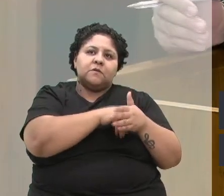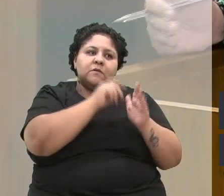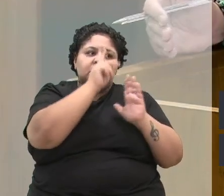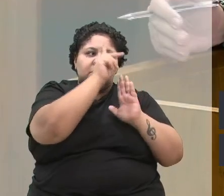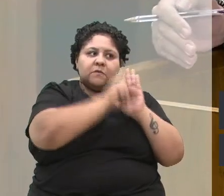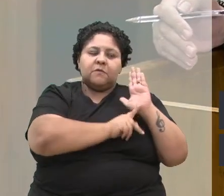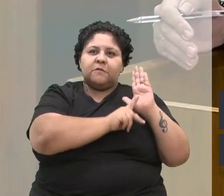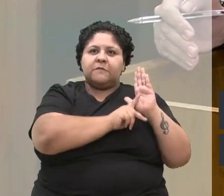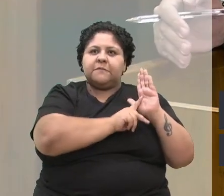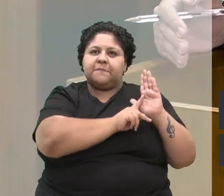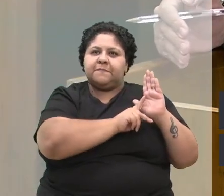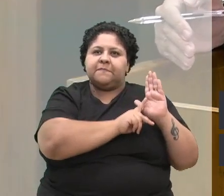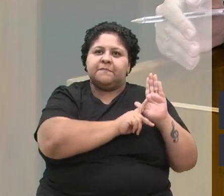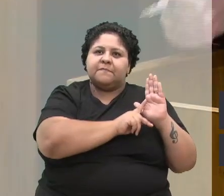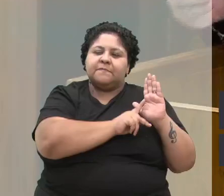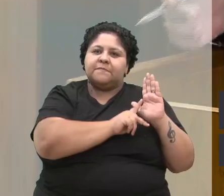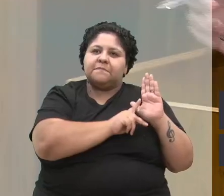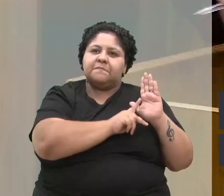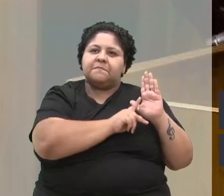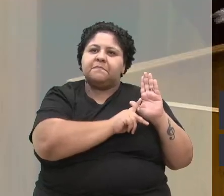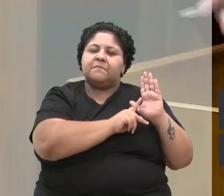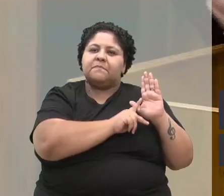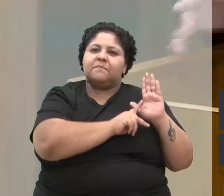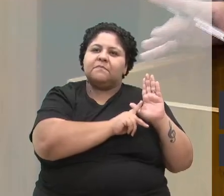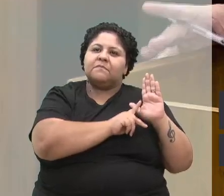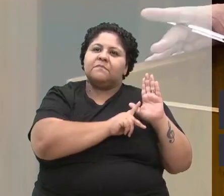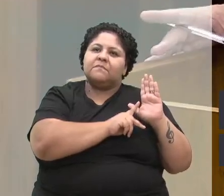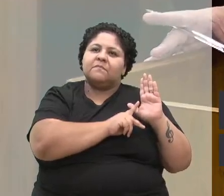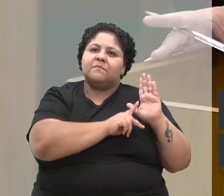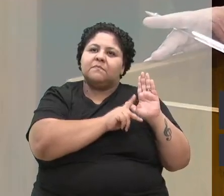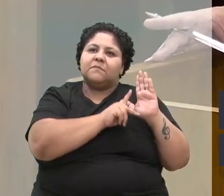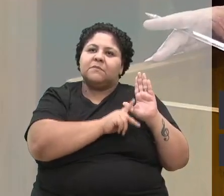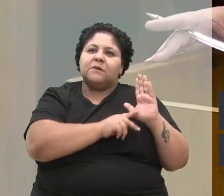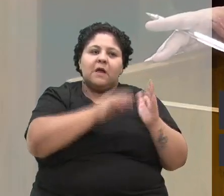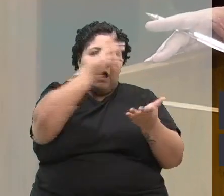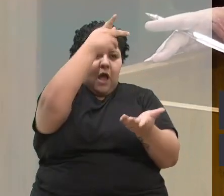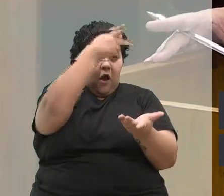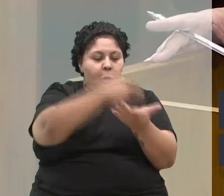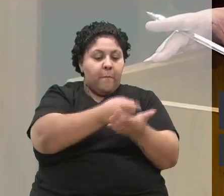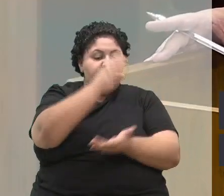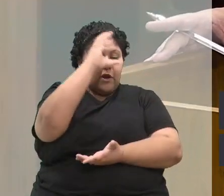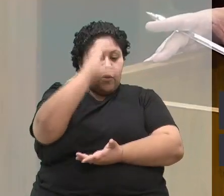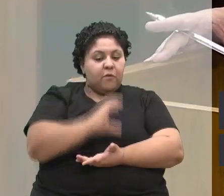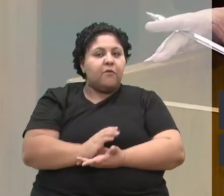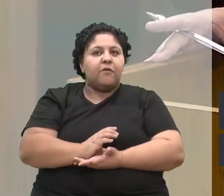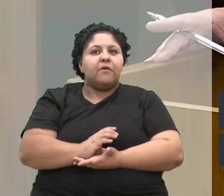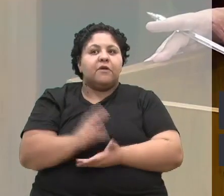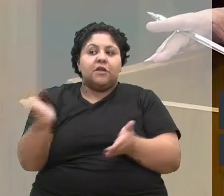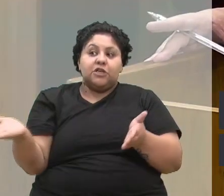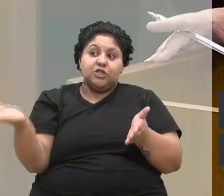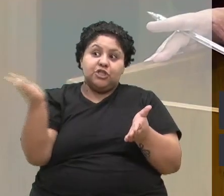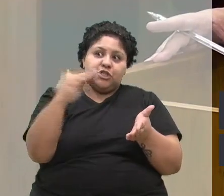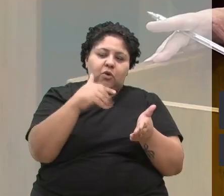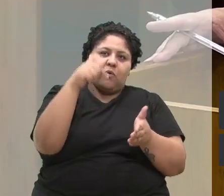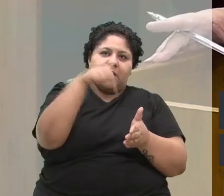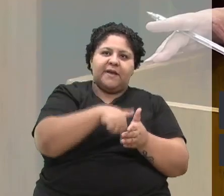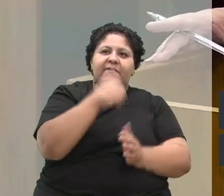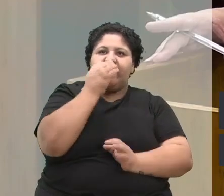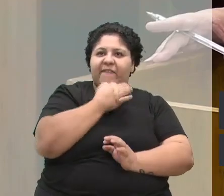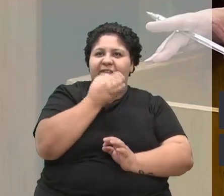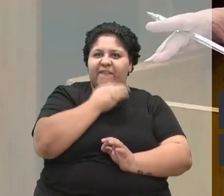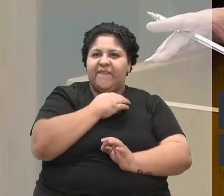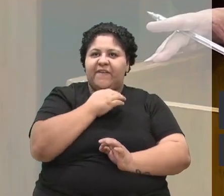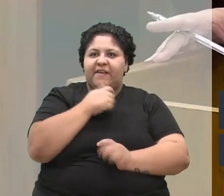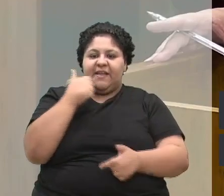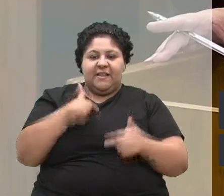projeto que dá um prêmio justo a um cidadão caxiense, alguém que veio de fora e que presta inúmeros